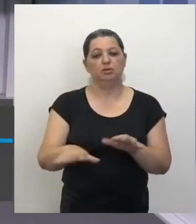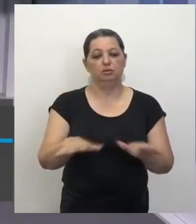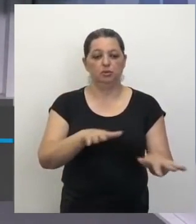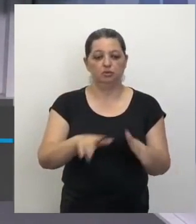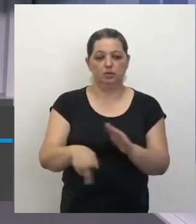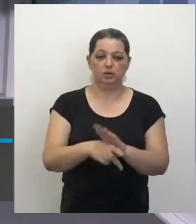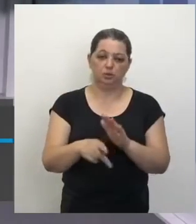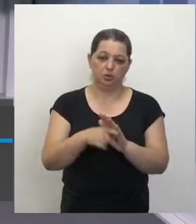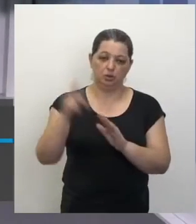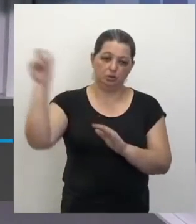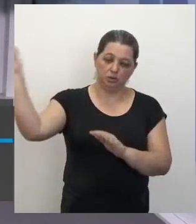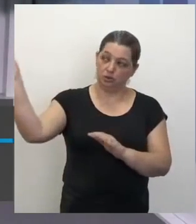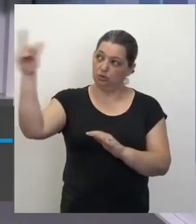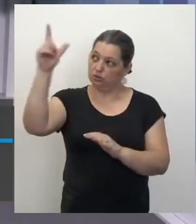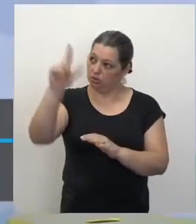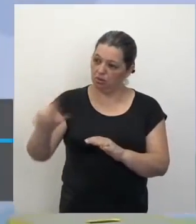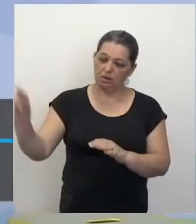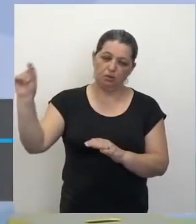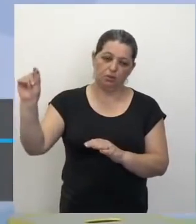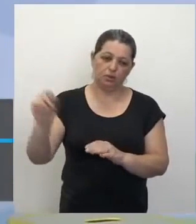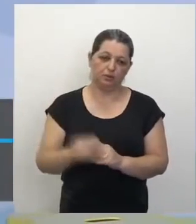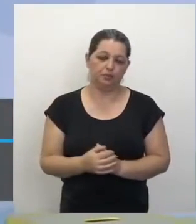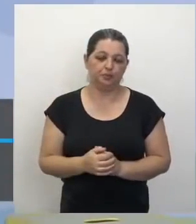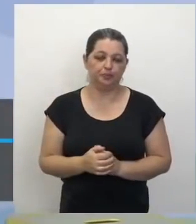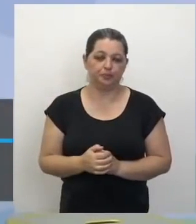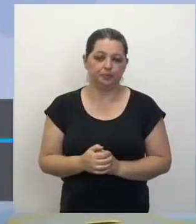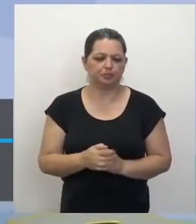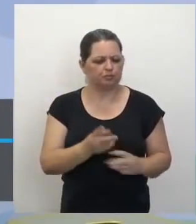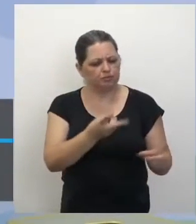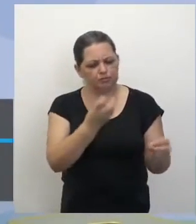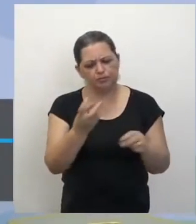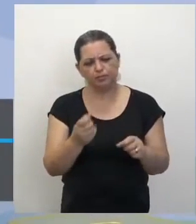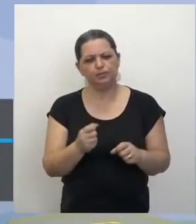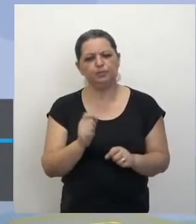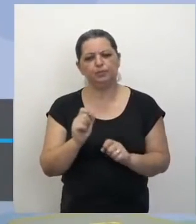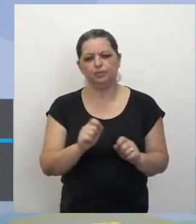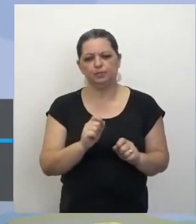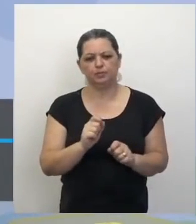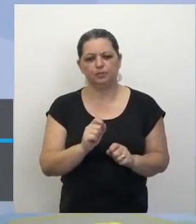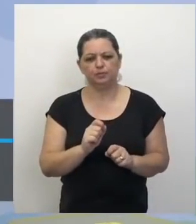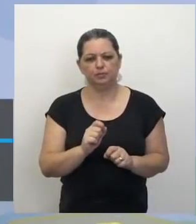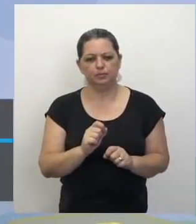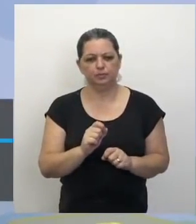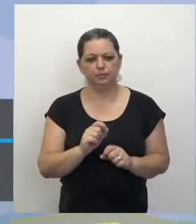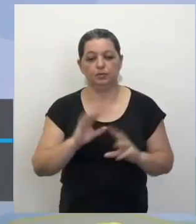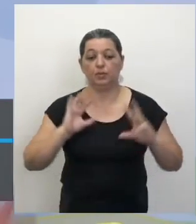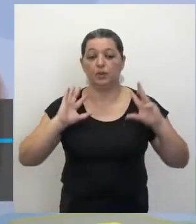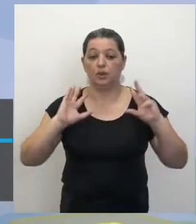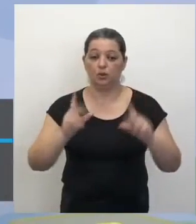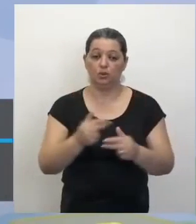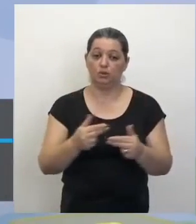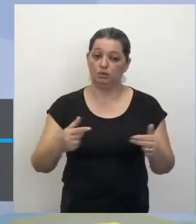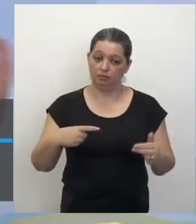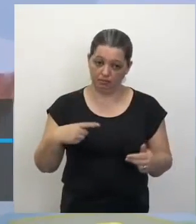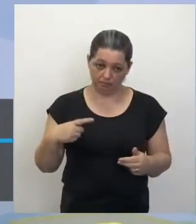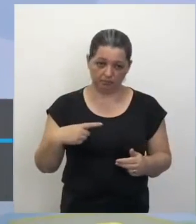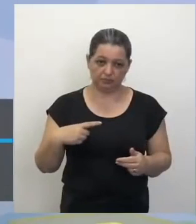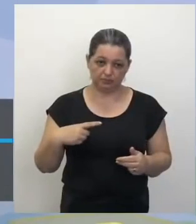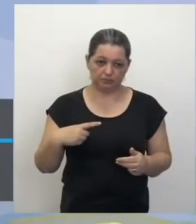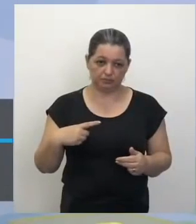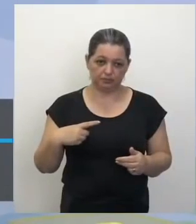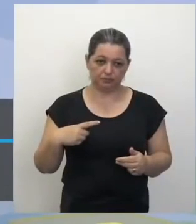Sim, eles conseguiam perceber que todas as coisas que existem na nossa